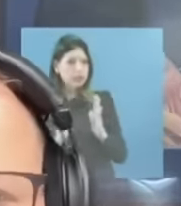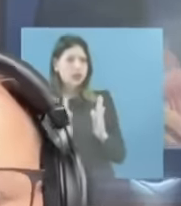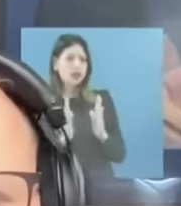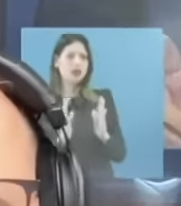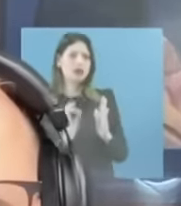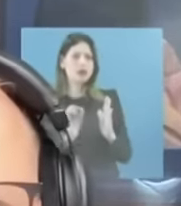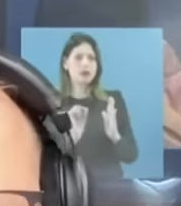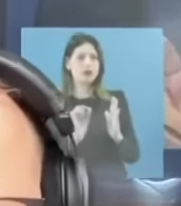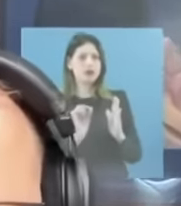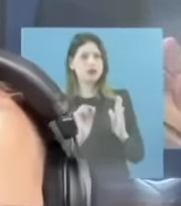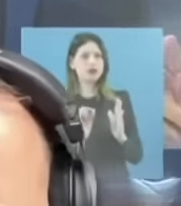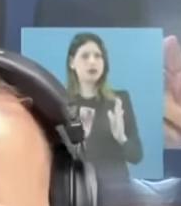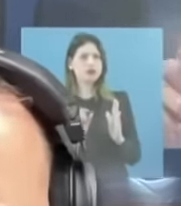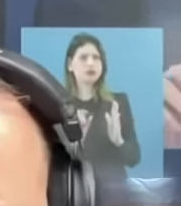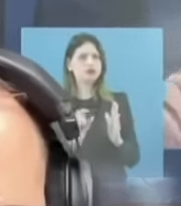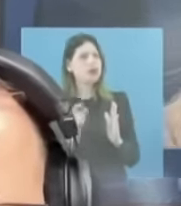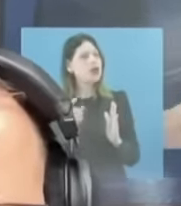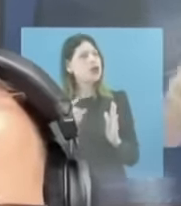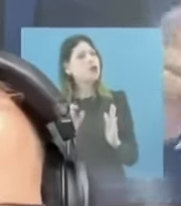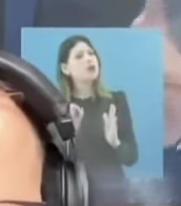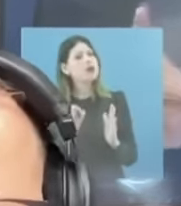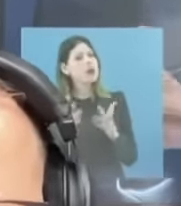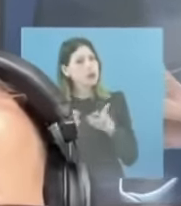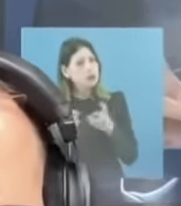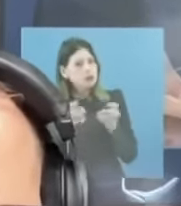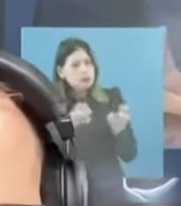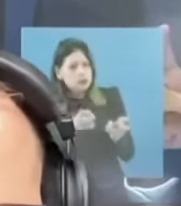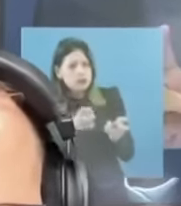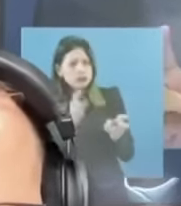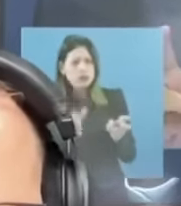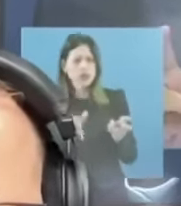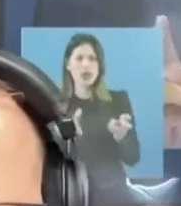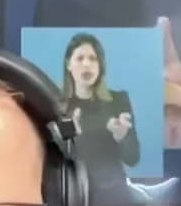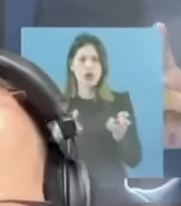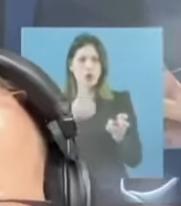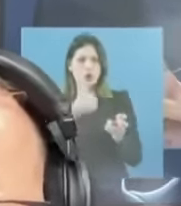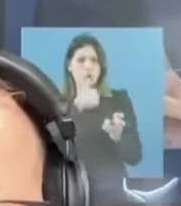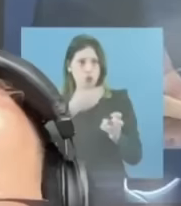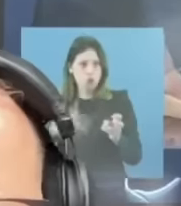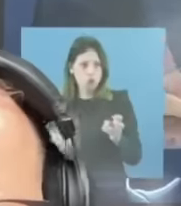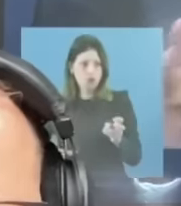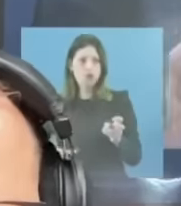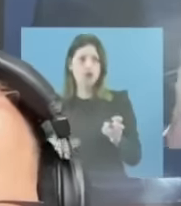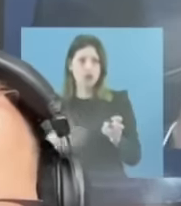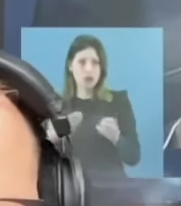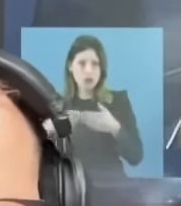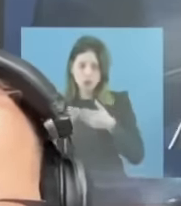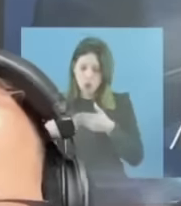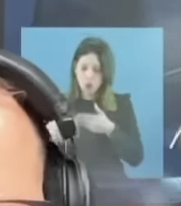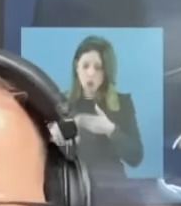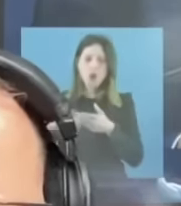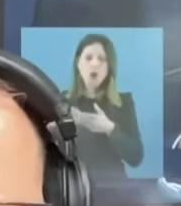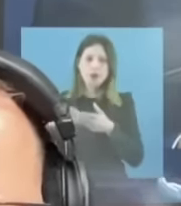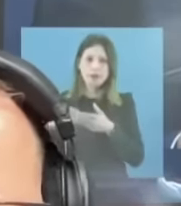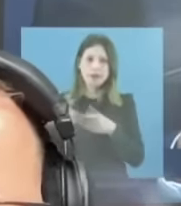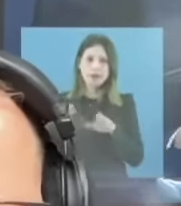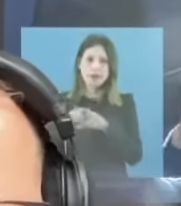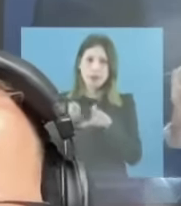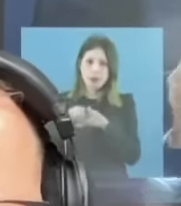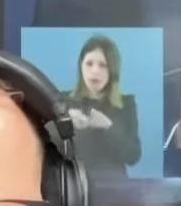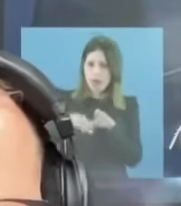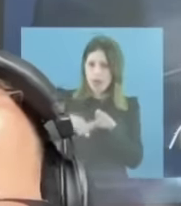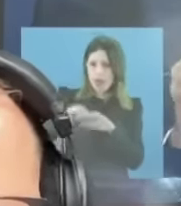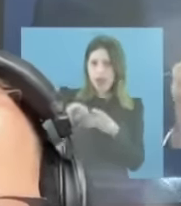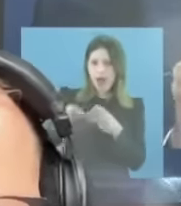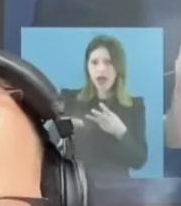Sr. Schellenberg, nós estamos vendo aí o governo em uníssono e parte do judiciário